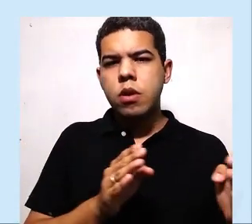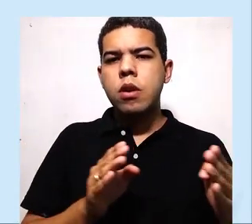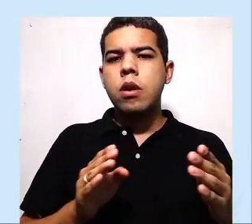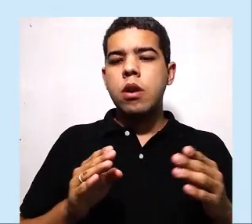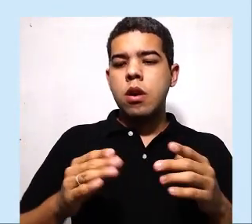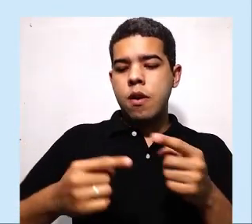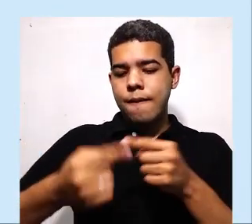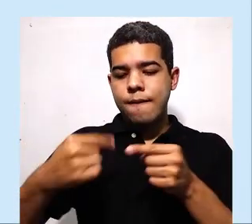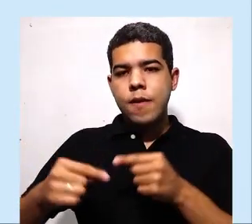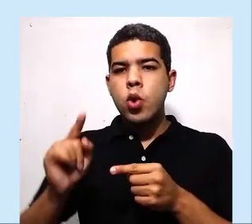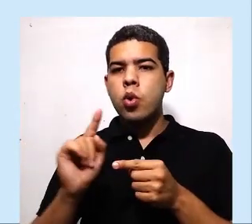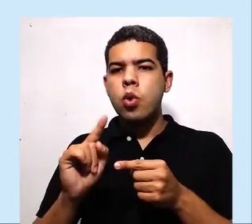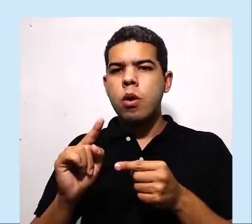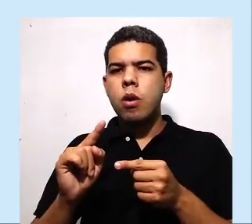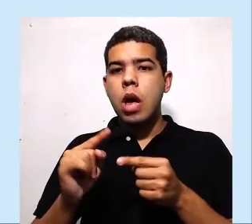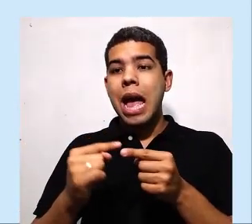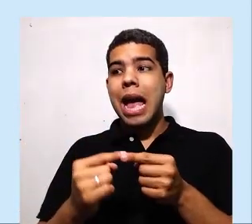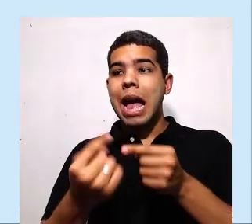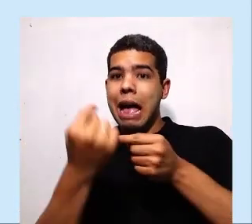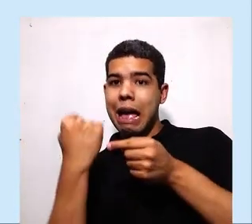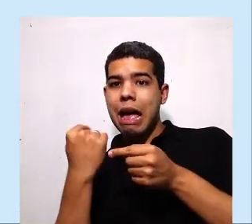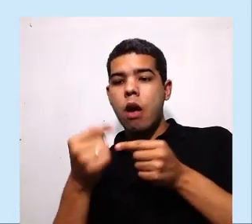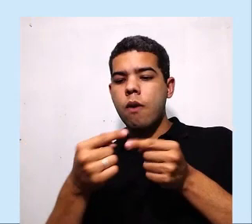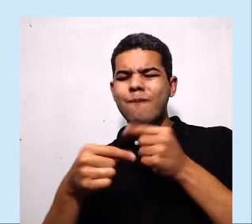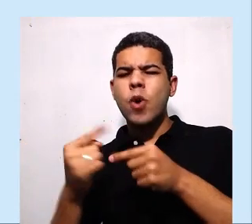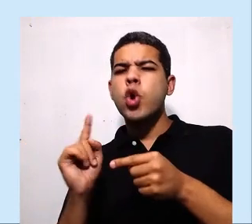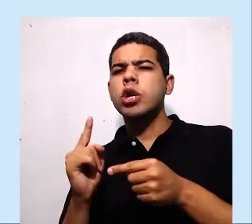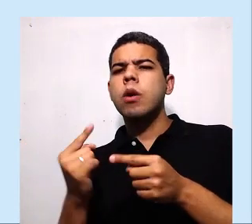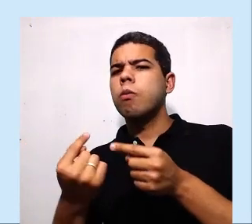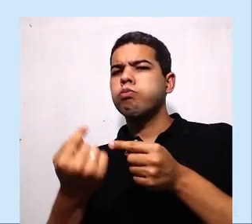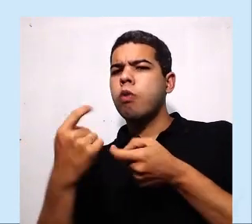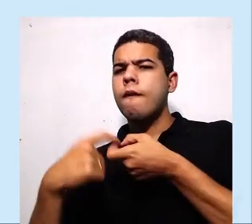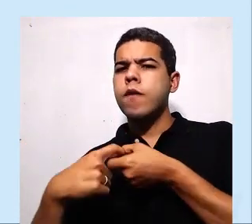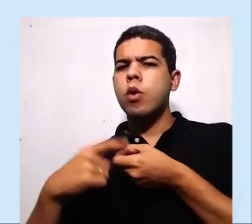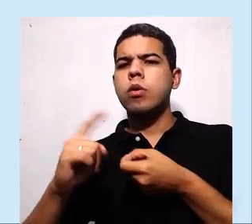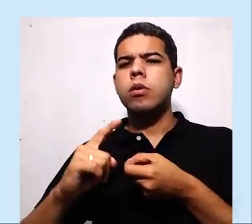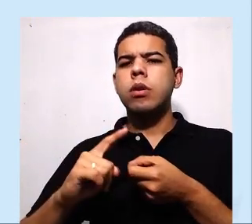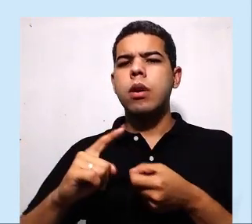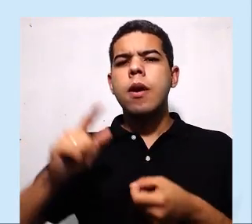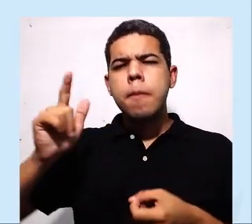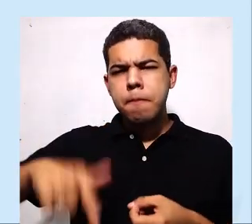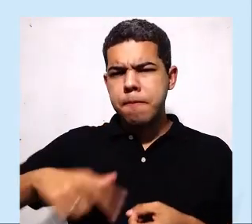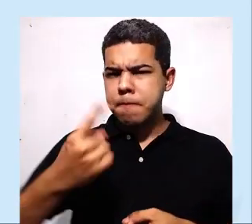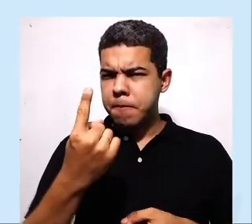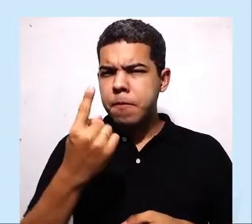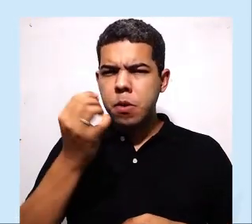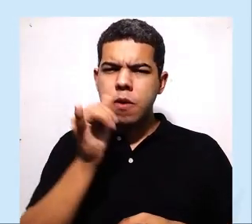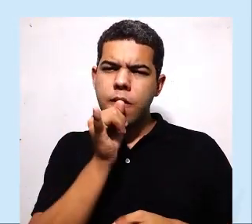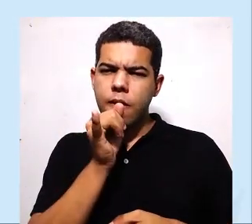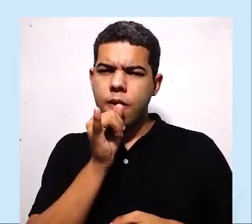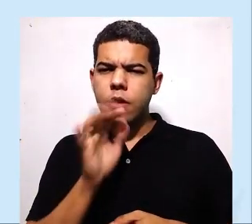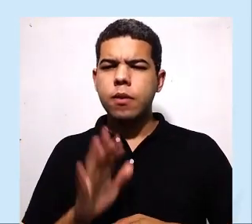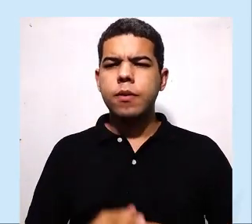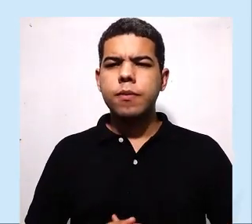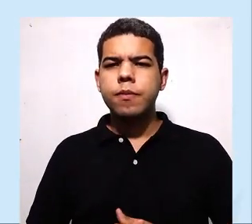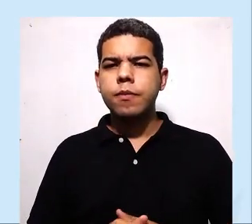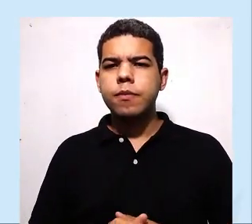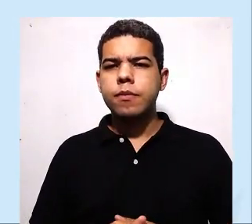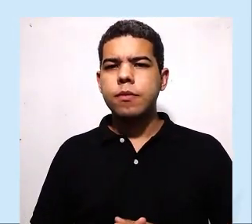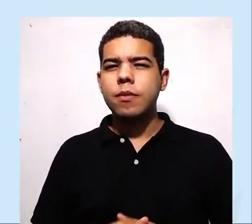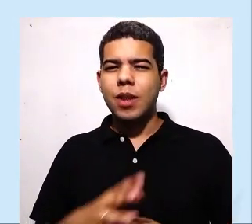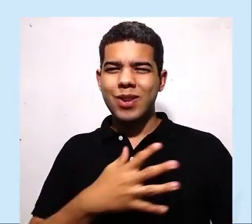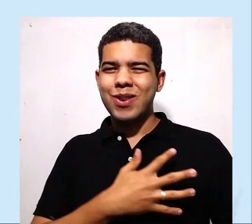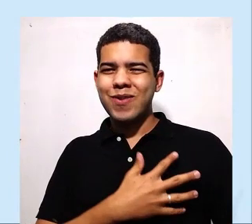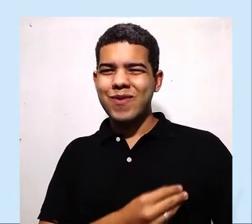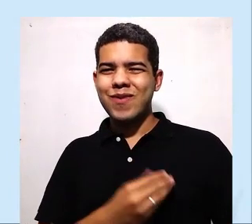não recursiva não recorre. Mas vamos parar um pouquinho e vamos fazer mais um exemplo, beleza? Aí chegou no meu filho